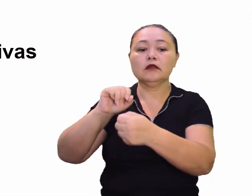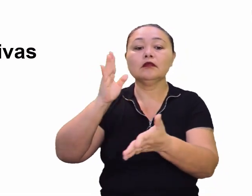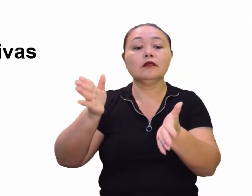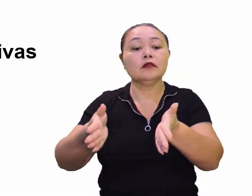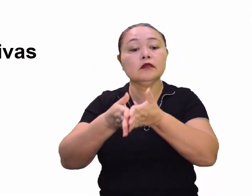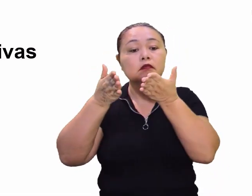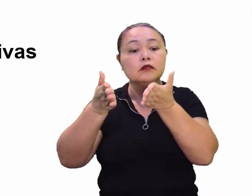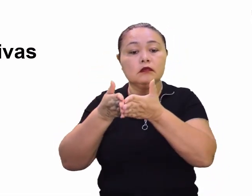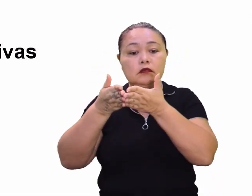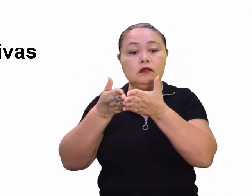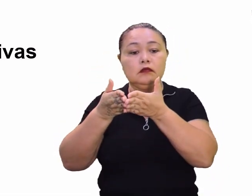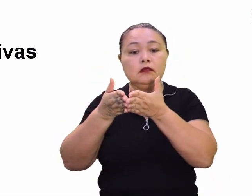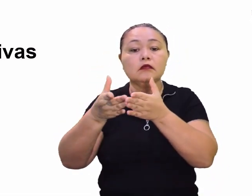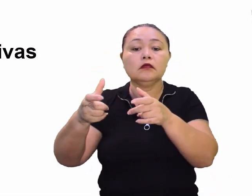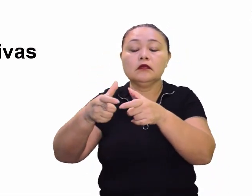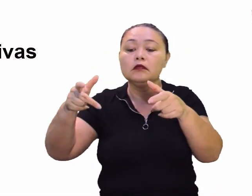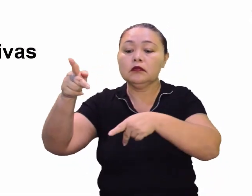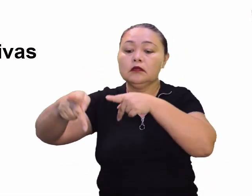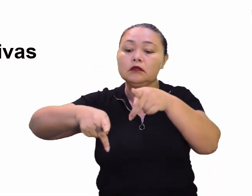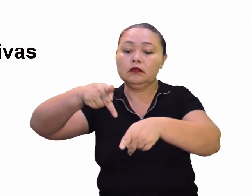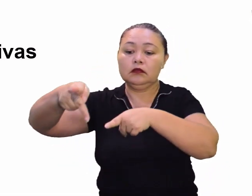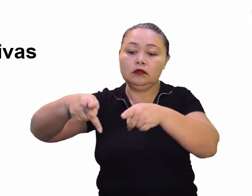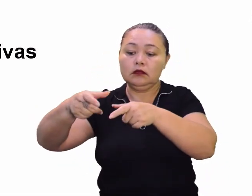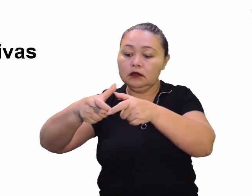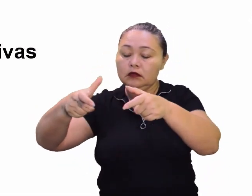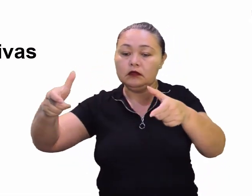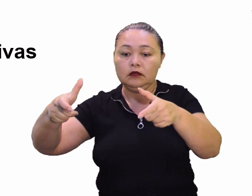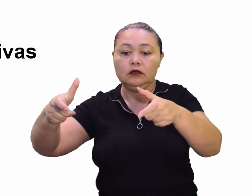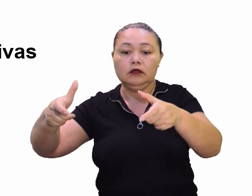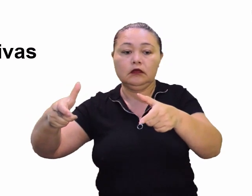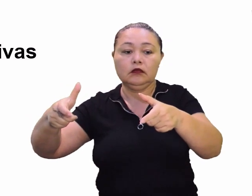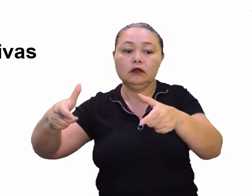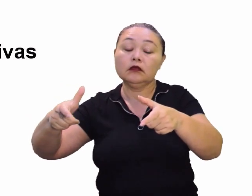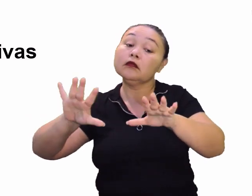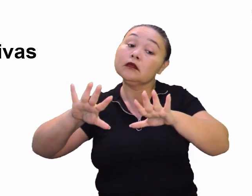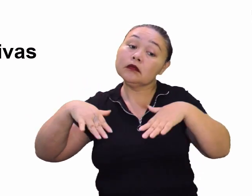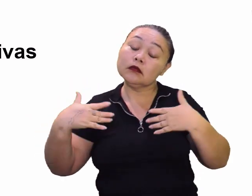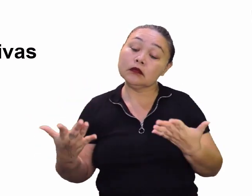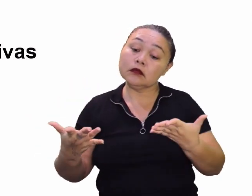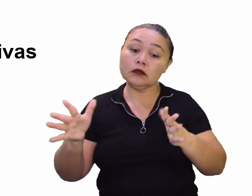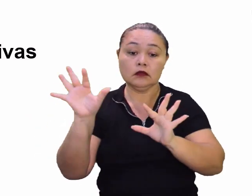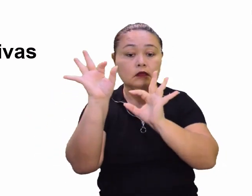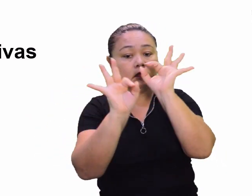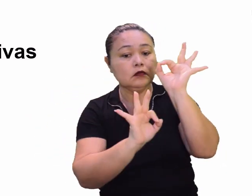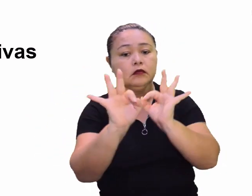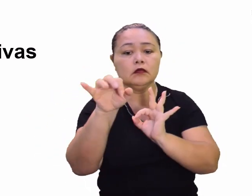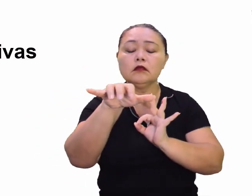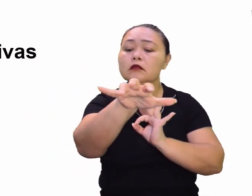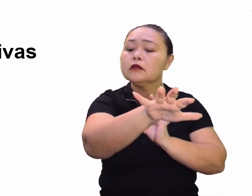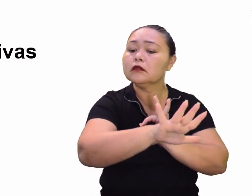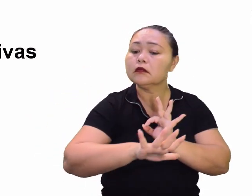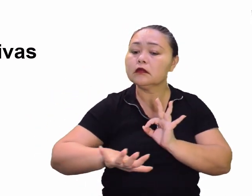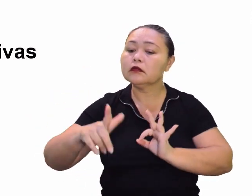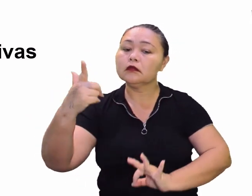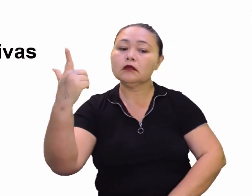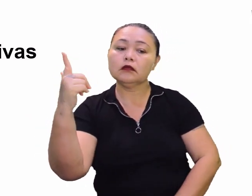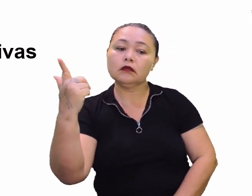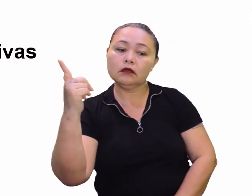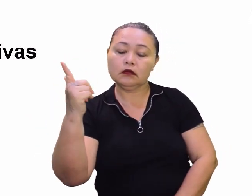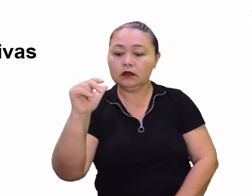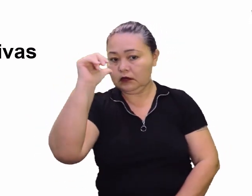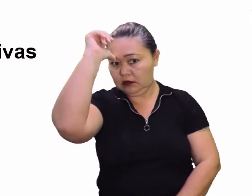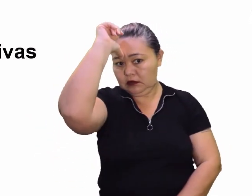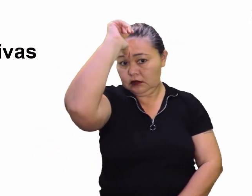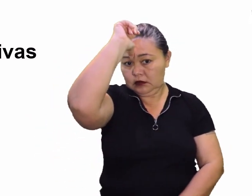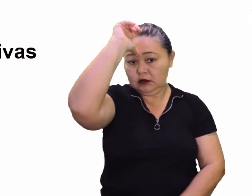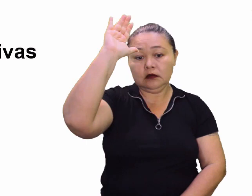à pobreza de grande parte de sua população. No entanto, a organização do espaço